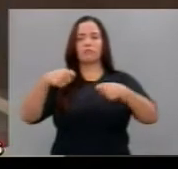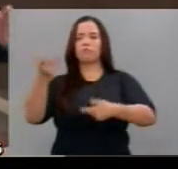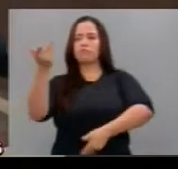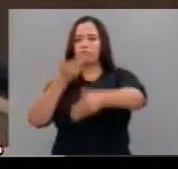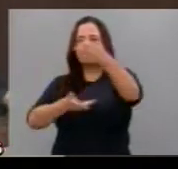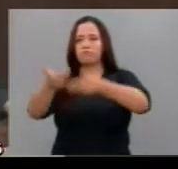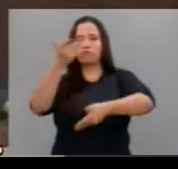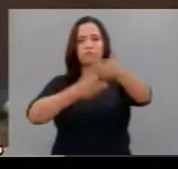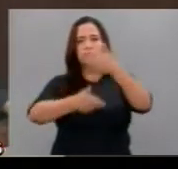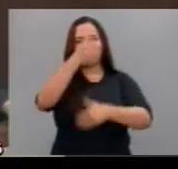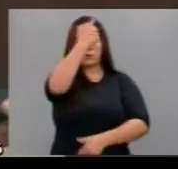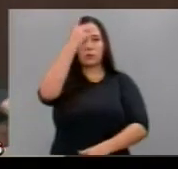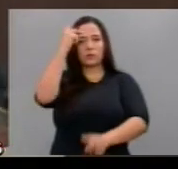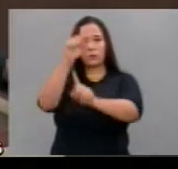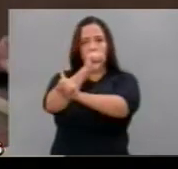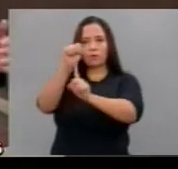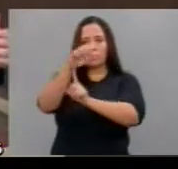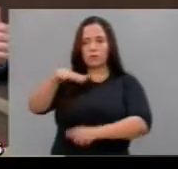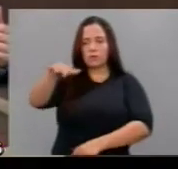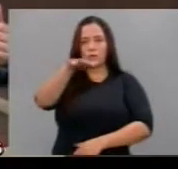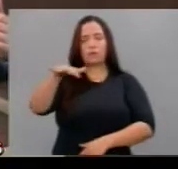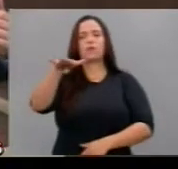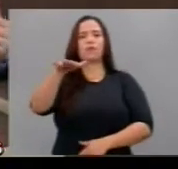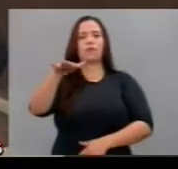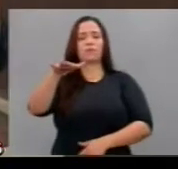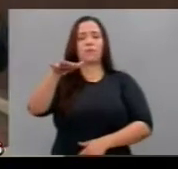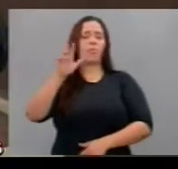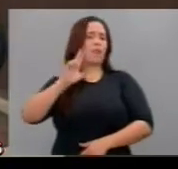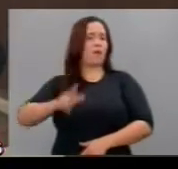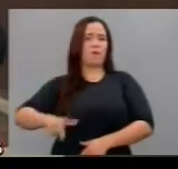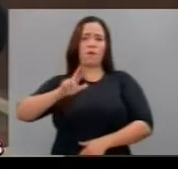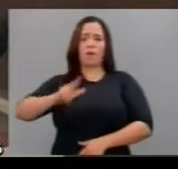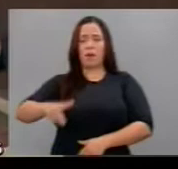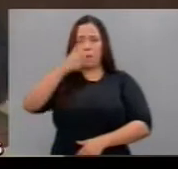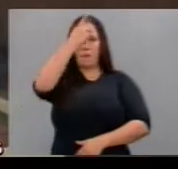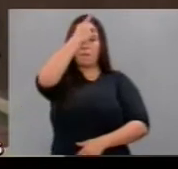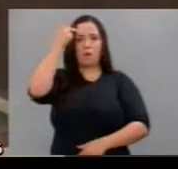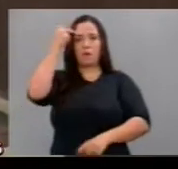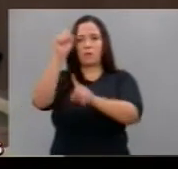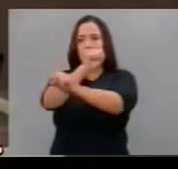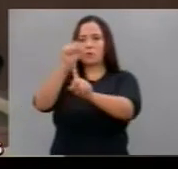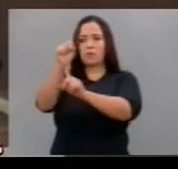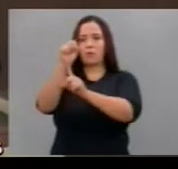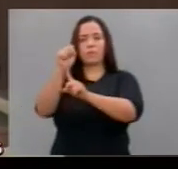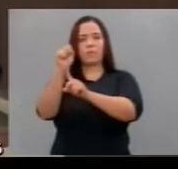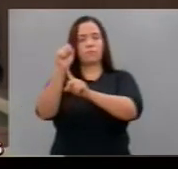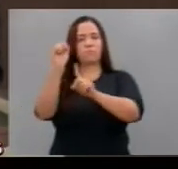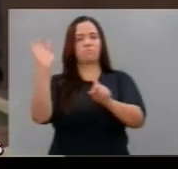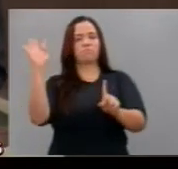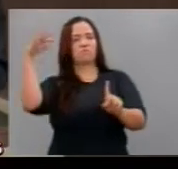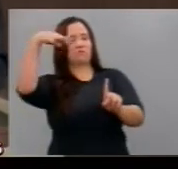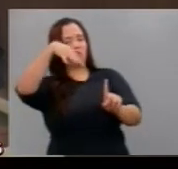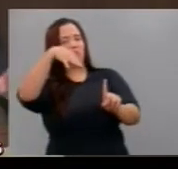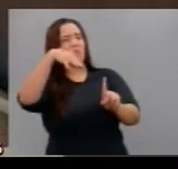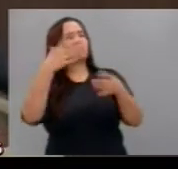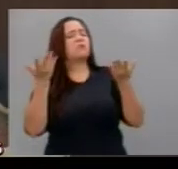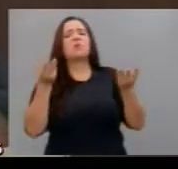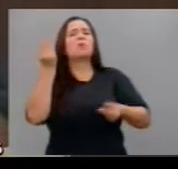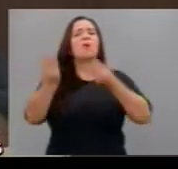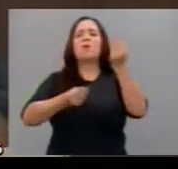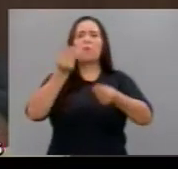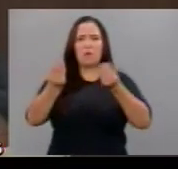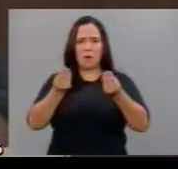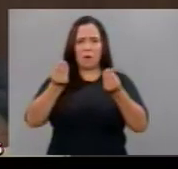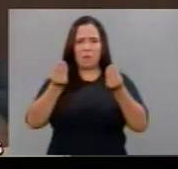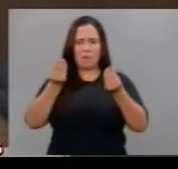interativa, participativa. E não uma democracia em que a sociedade não se vê representada nela. Será que as pessoas se